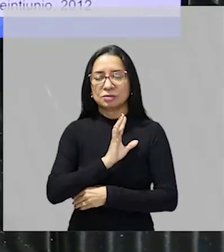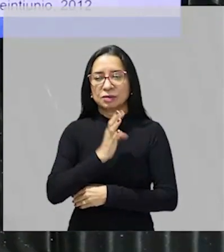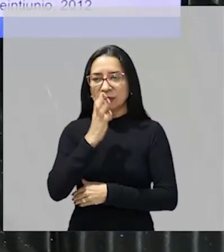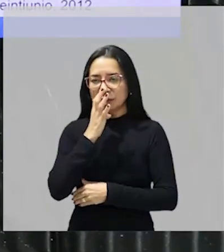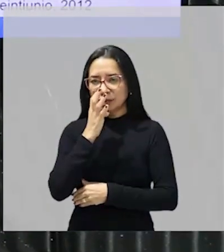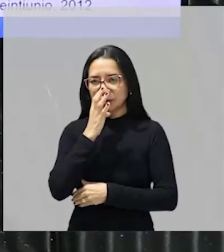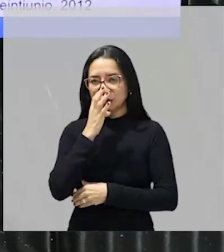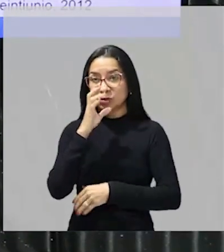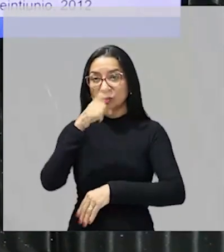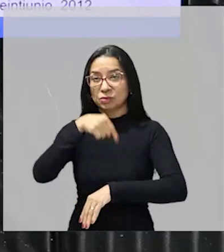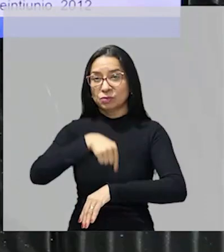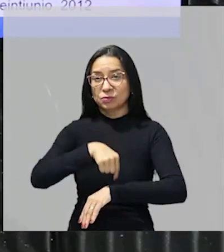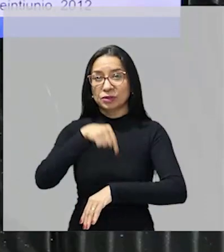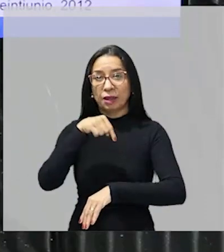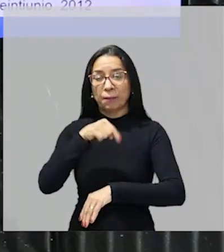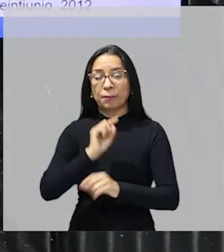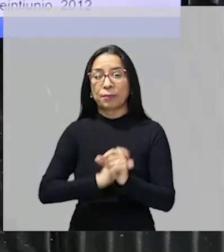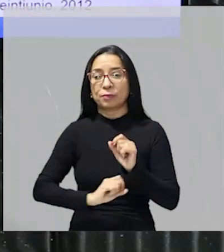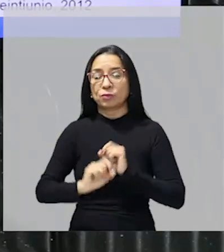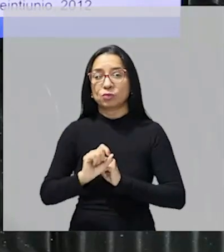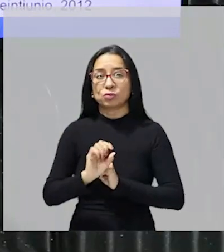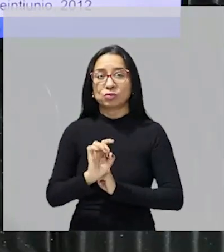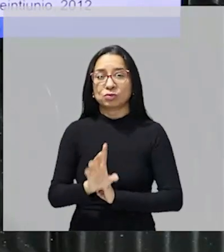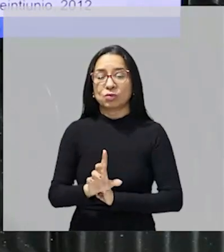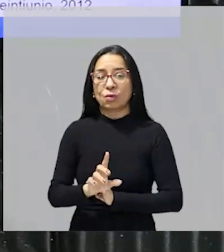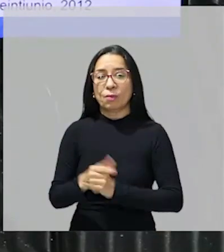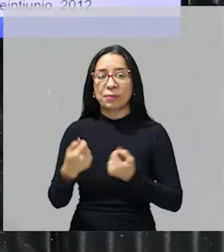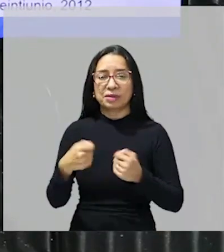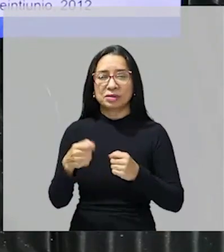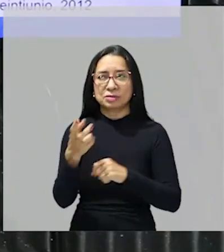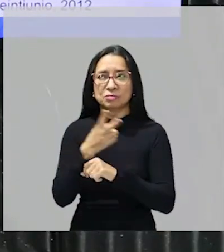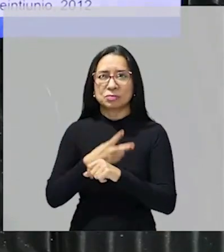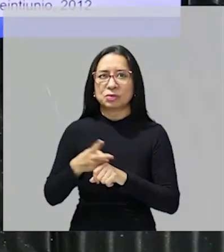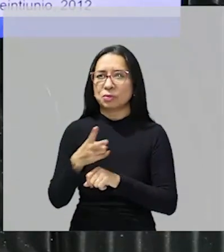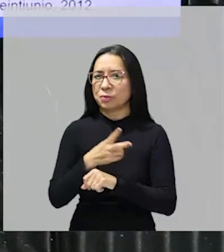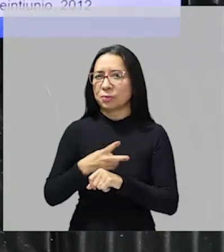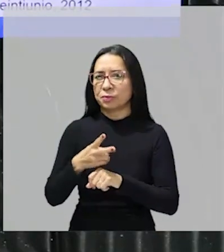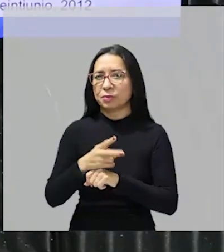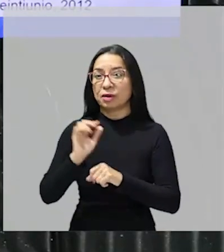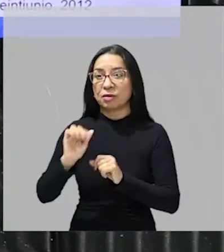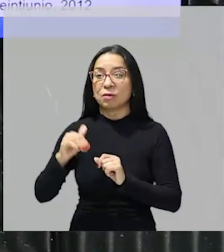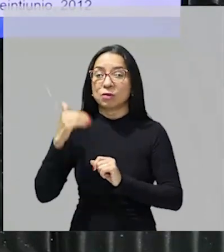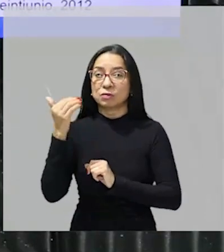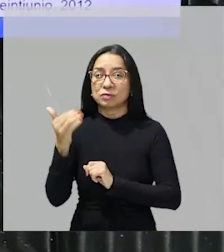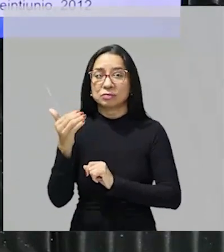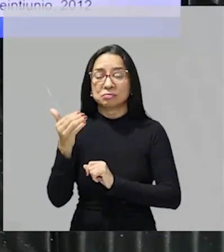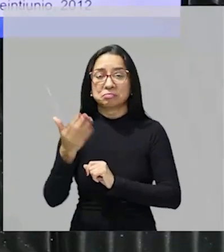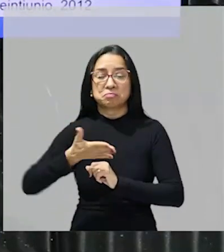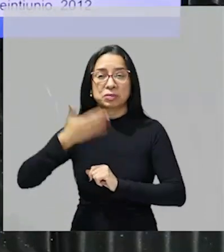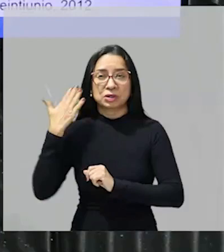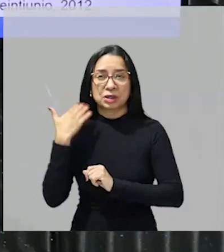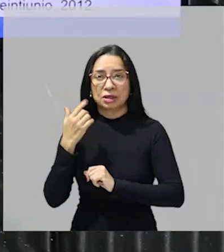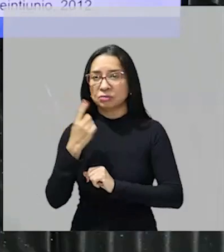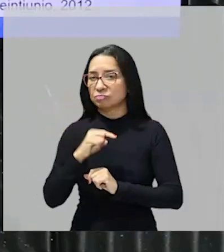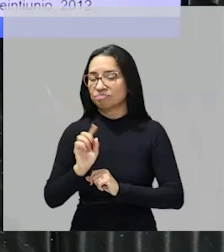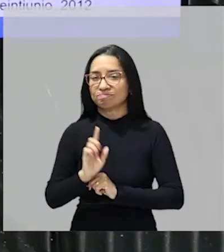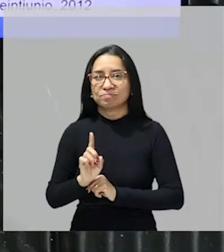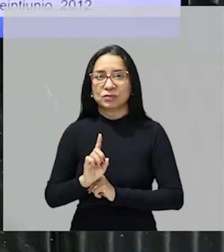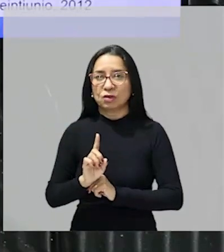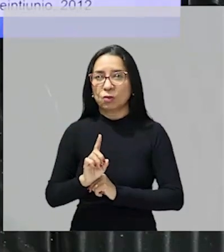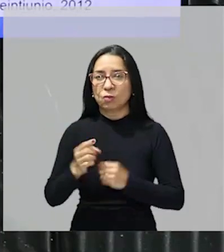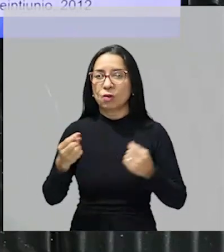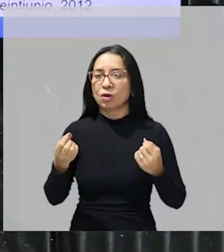vocês, tá? Não são só, eu tenho que procurar algo lá do tempo do Roncano, não, são coisas bem